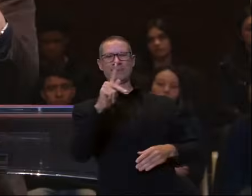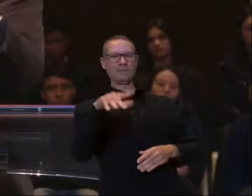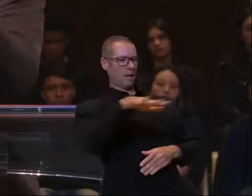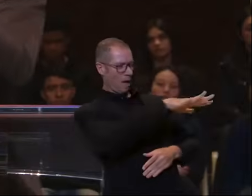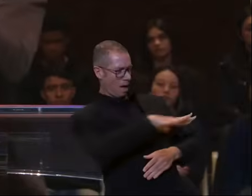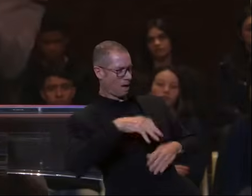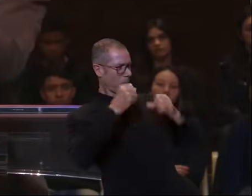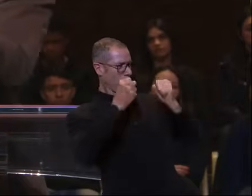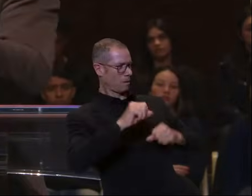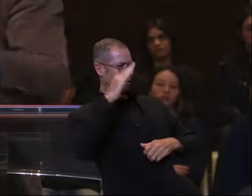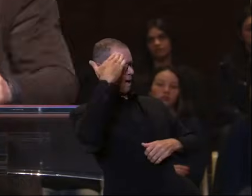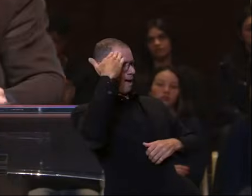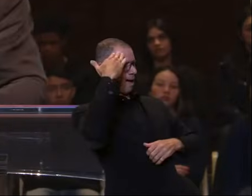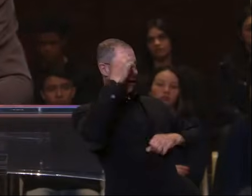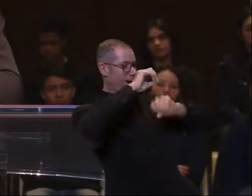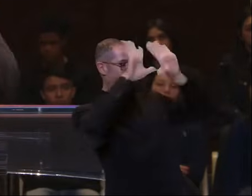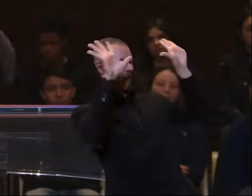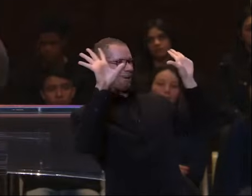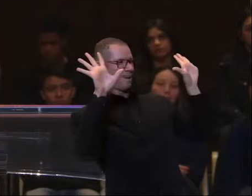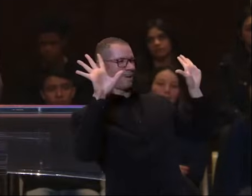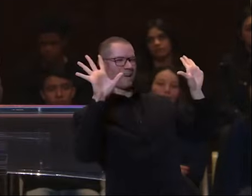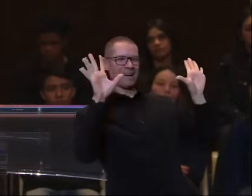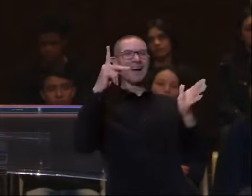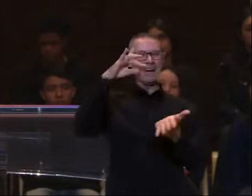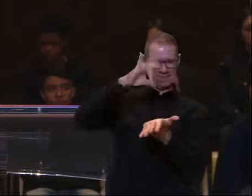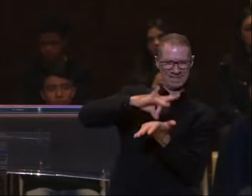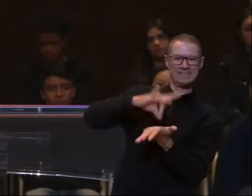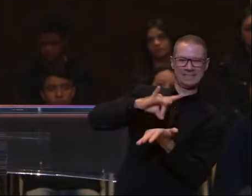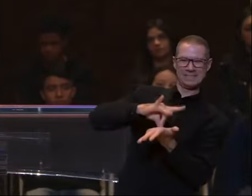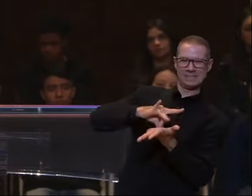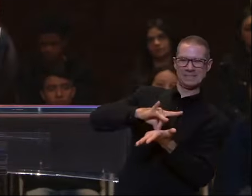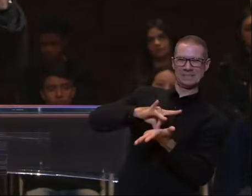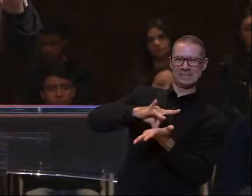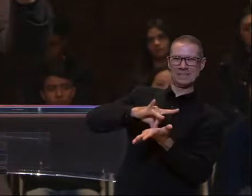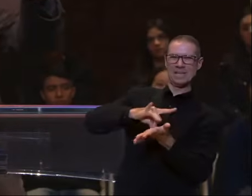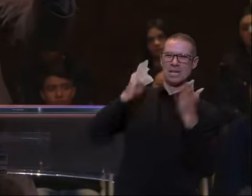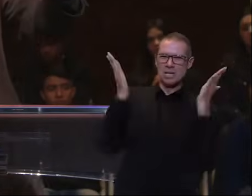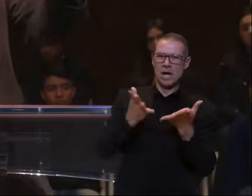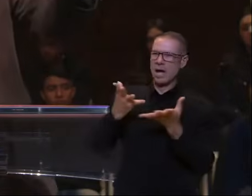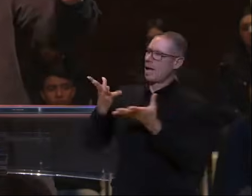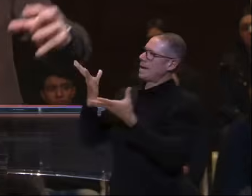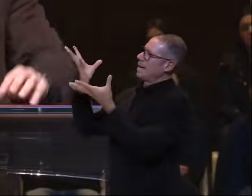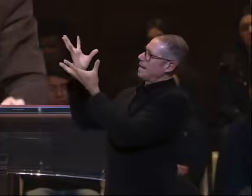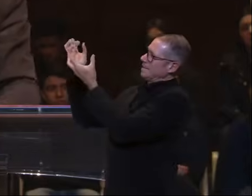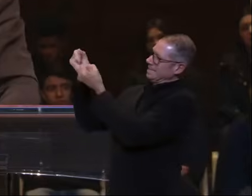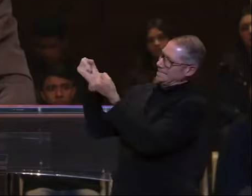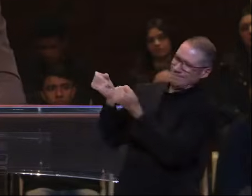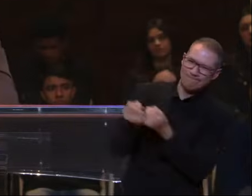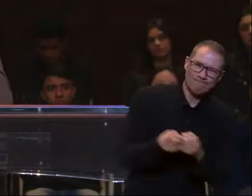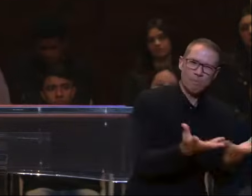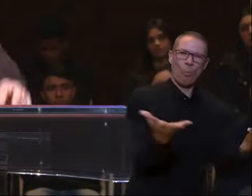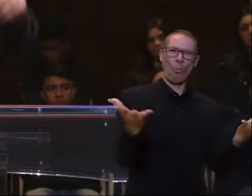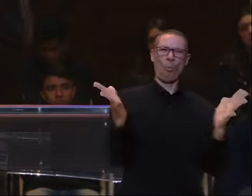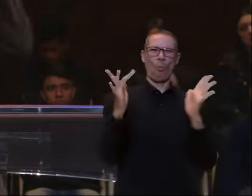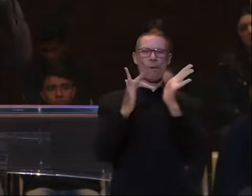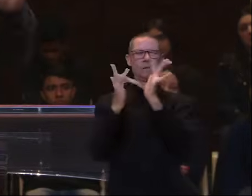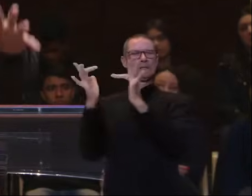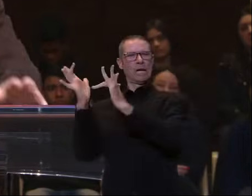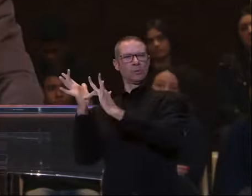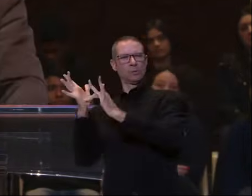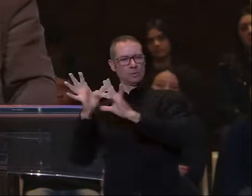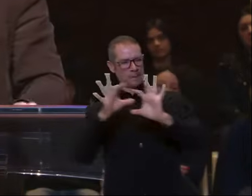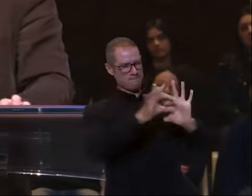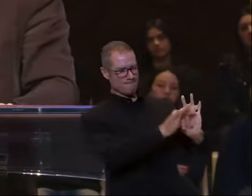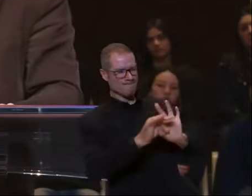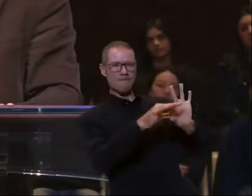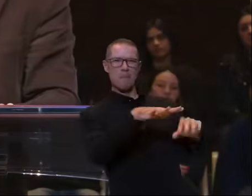eles possam entender as realidades que eles já receberam em Jesus, que estão com eles.